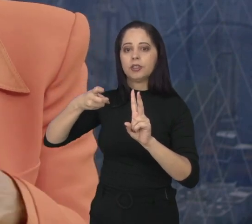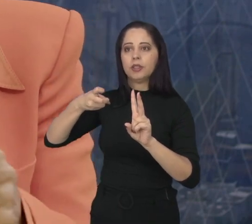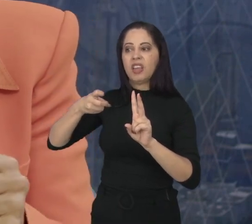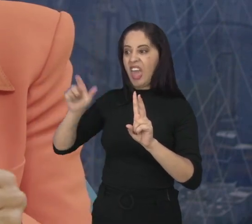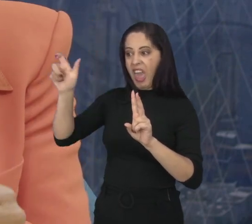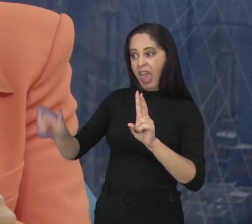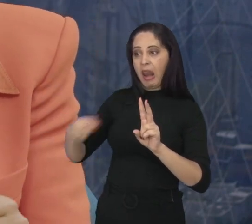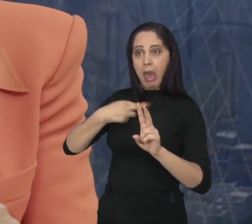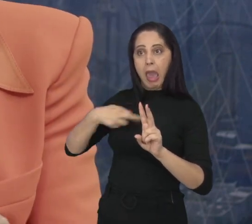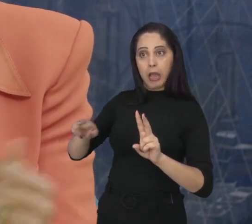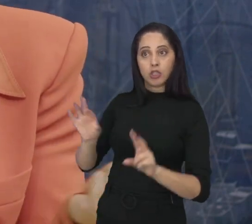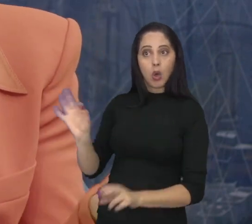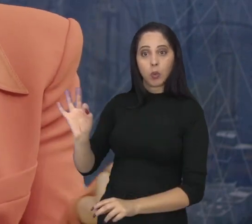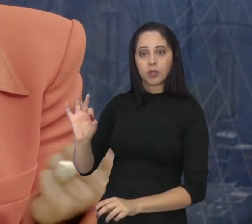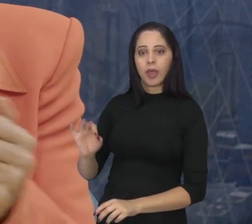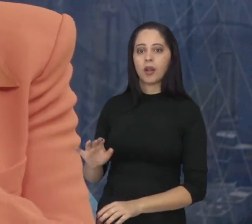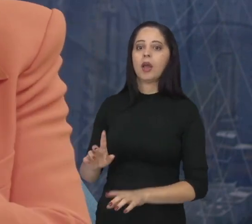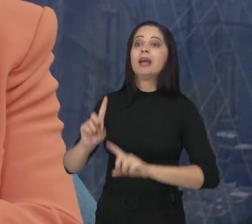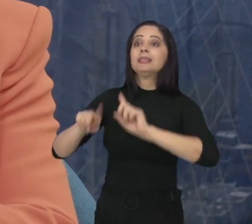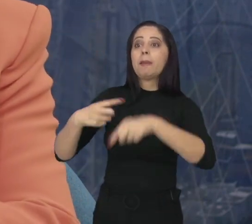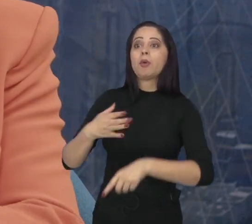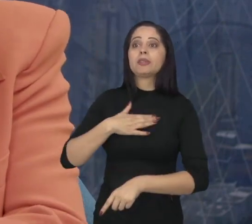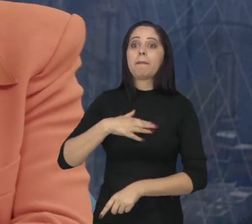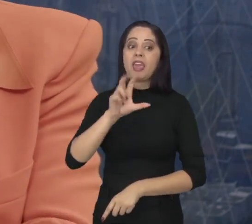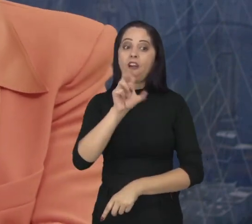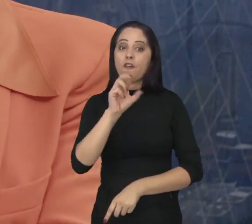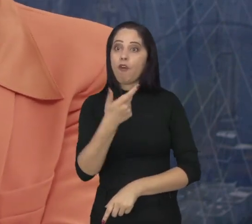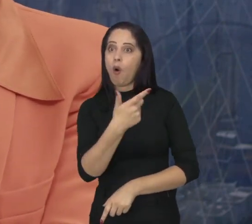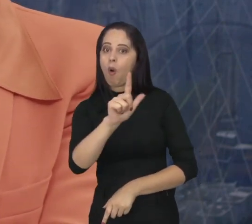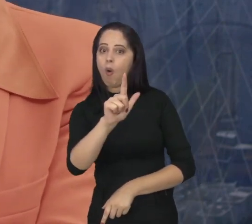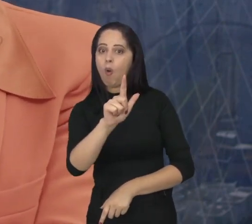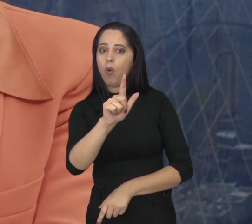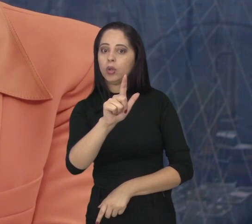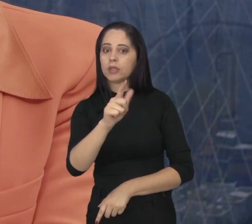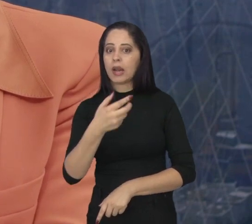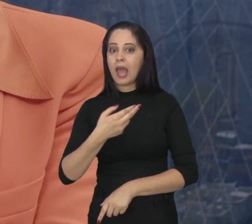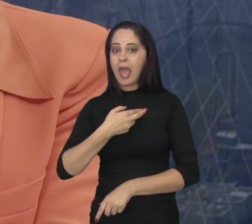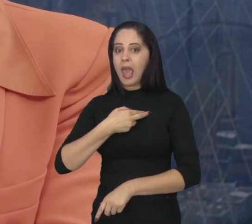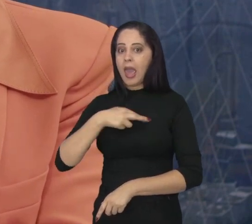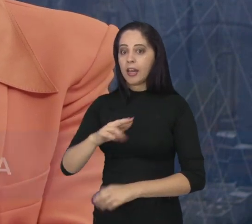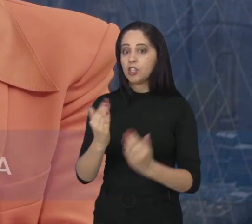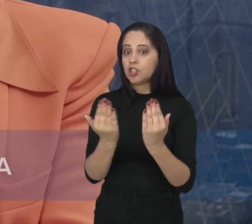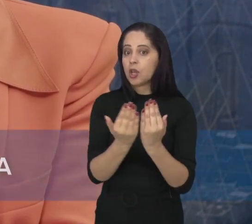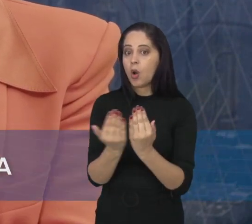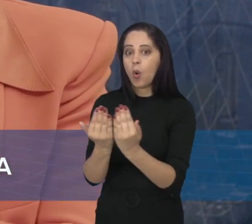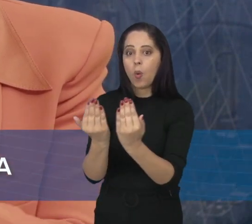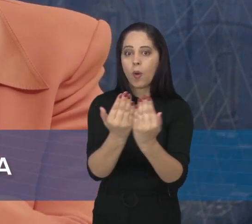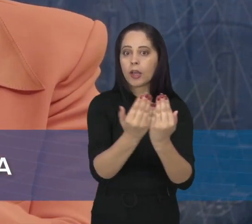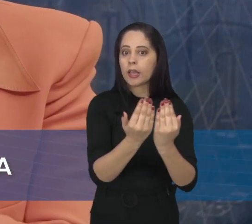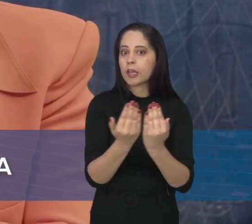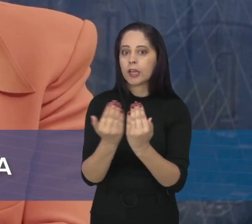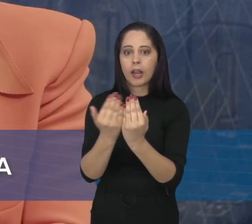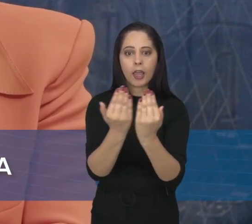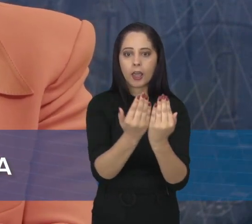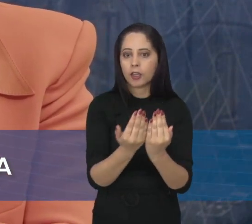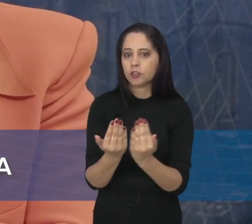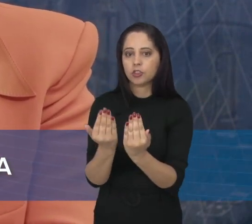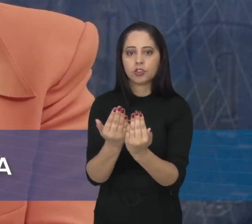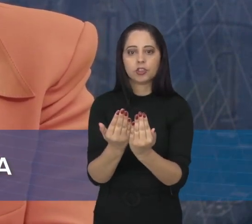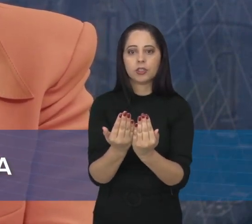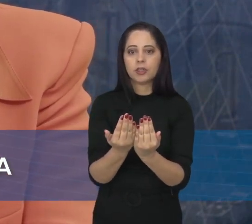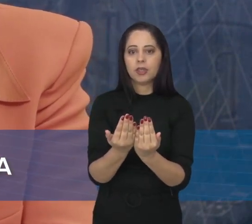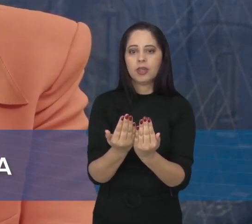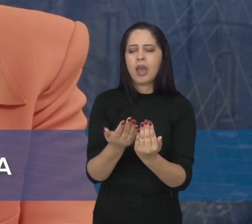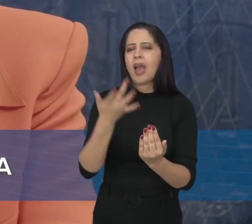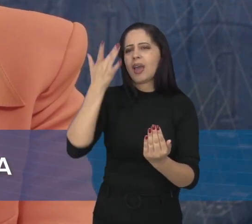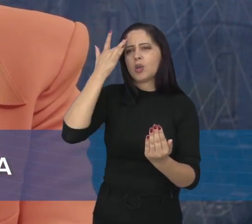zero. Depois, a minha avó paterna, minha avó materna vem de uma religiosidade evangélica do mais alto,